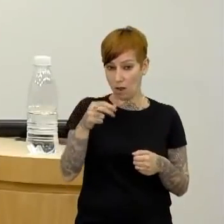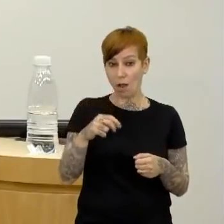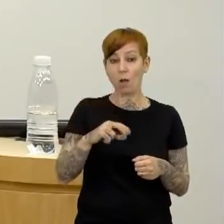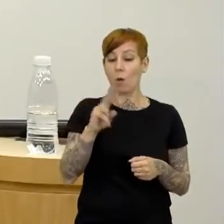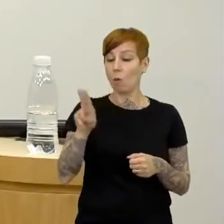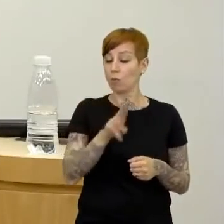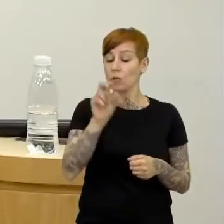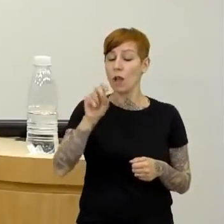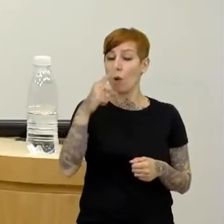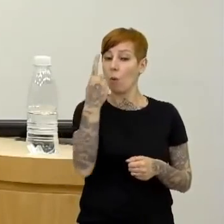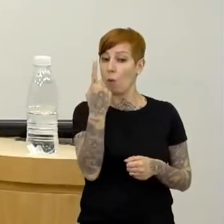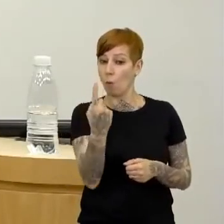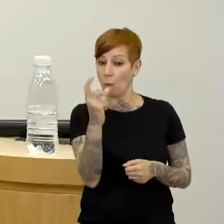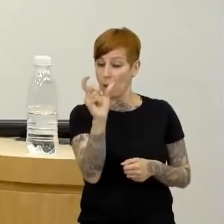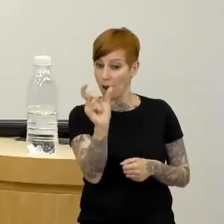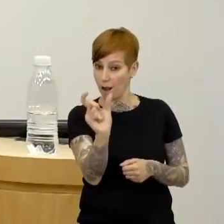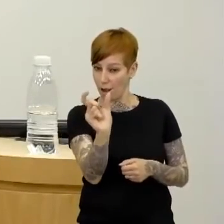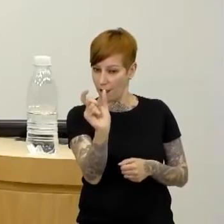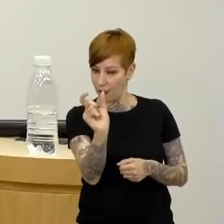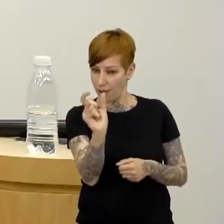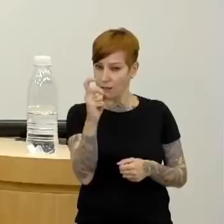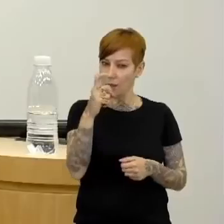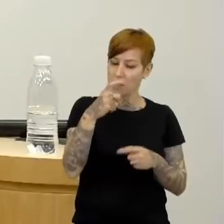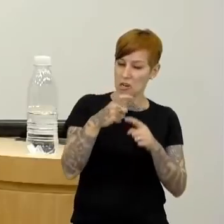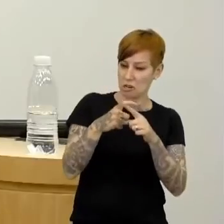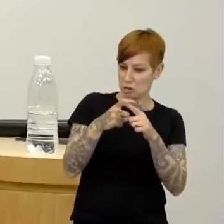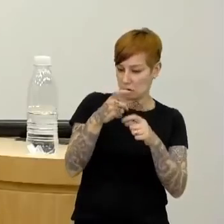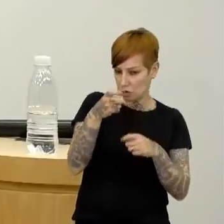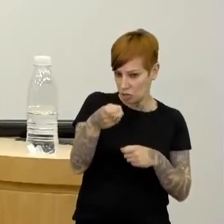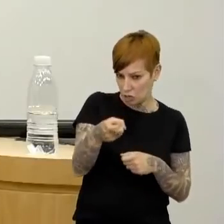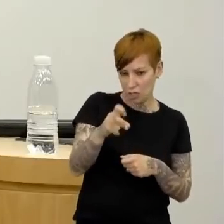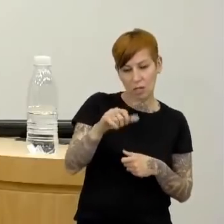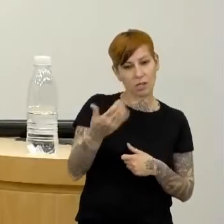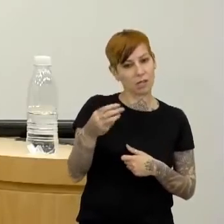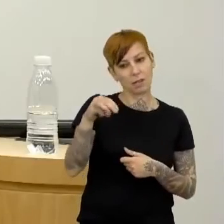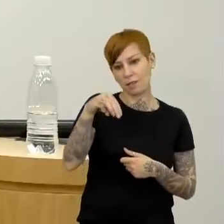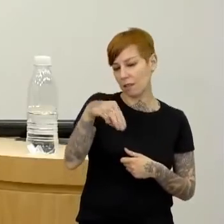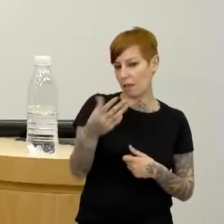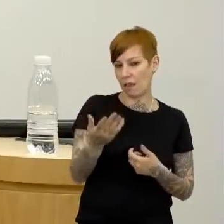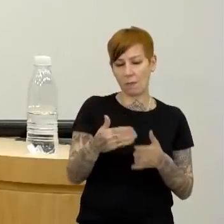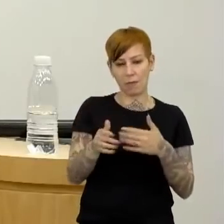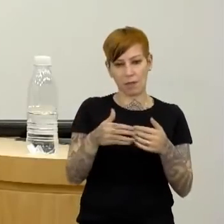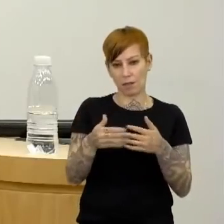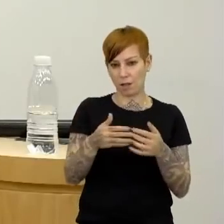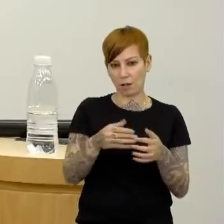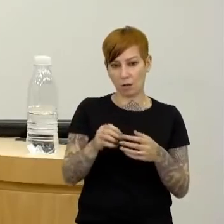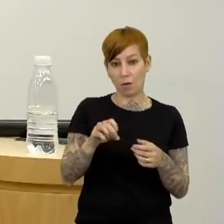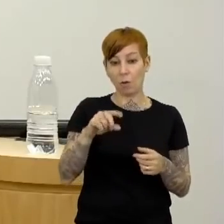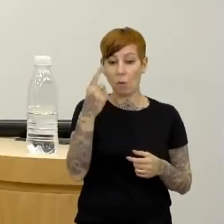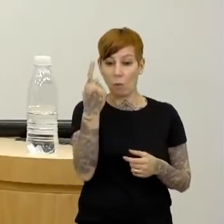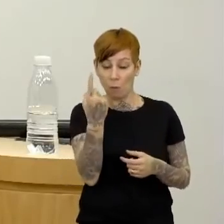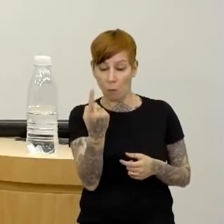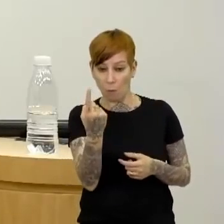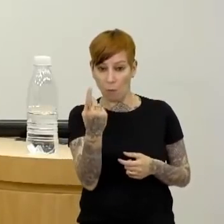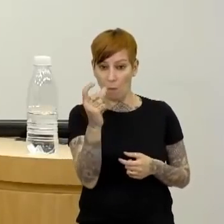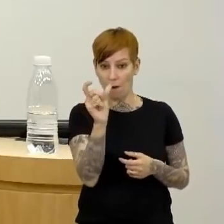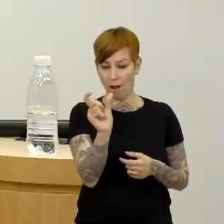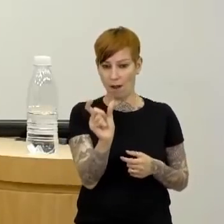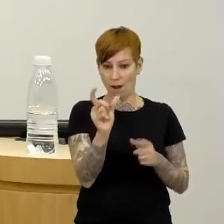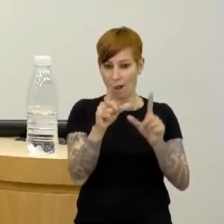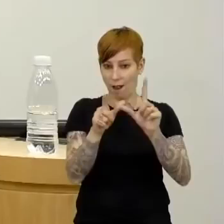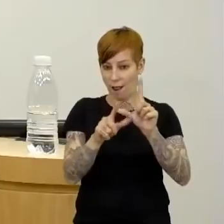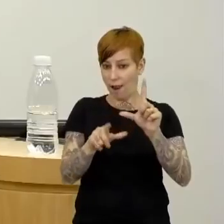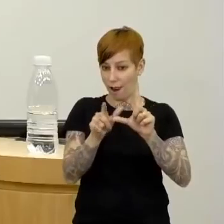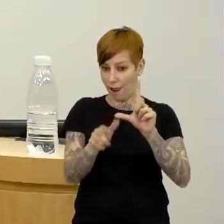xnnc o que for mas só pode ter uma letra Tá bom então é uma equação polinomial com uma letra Só e o